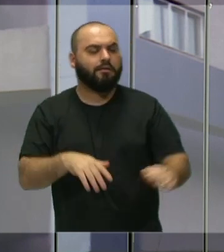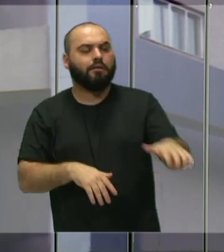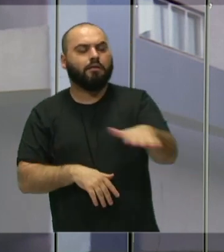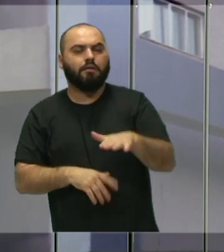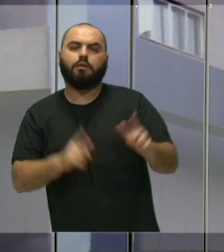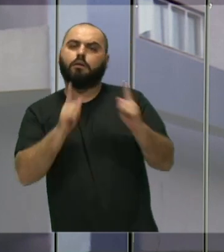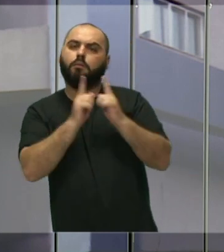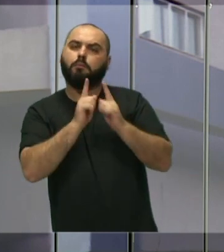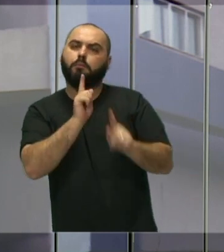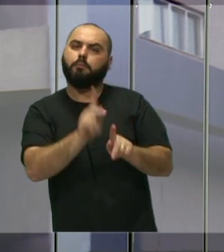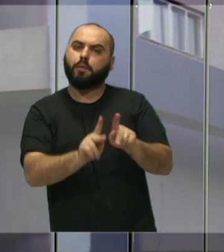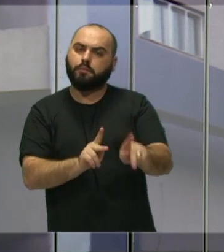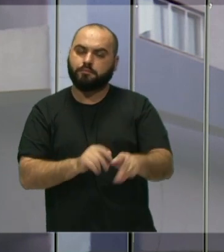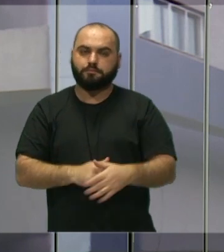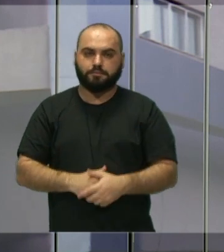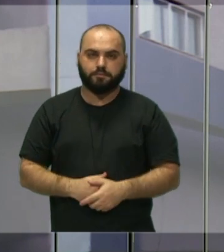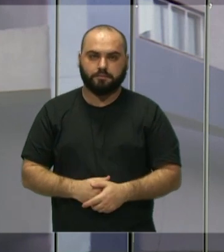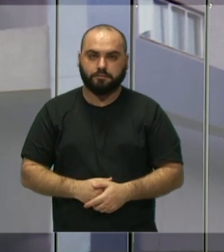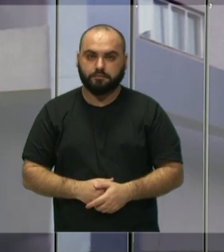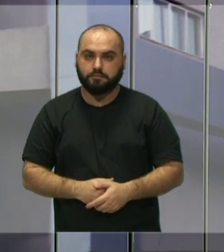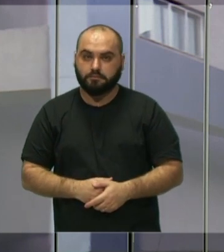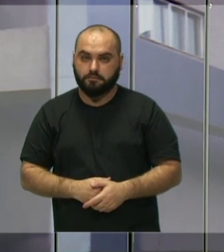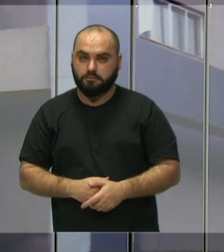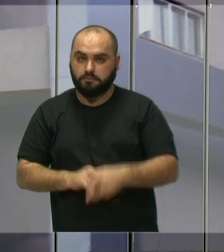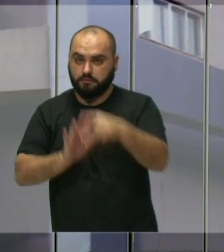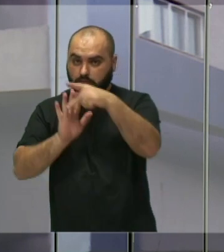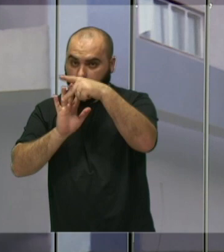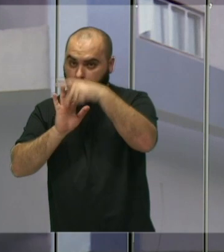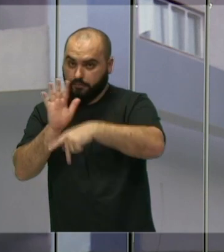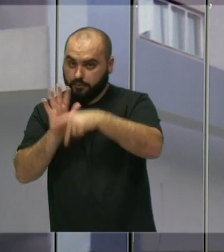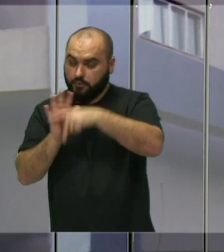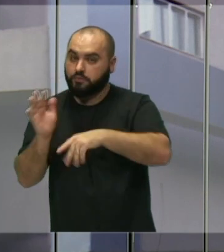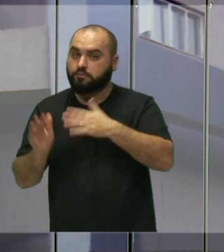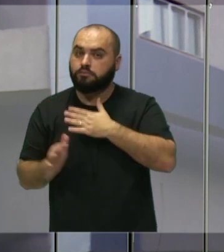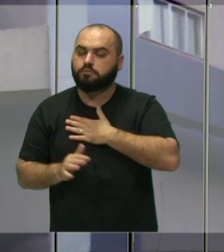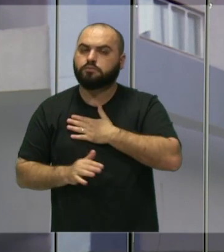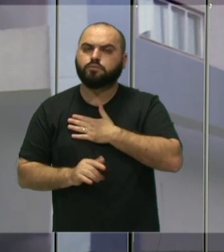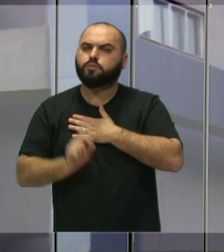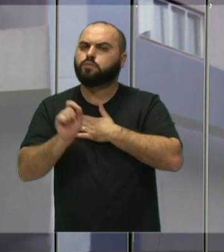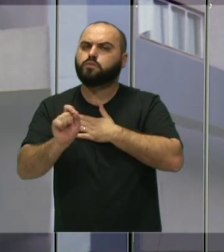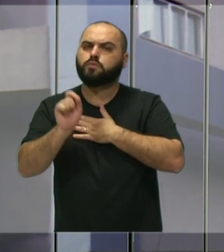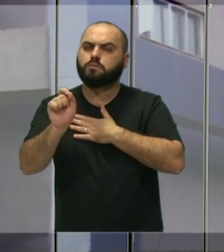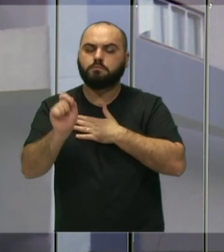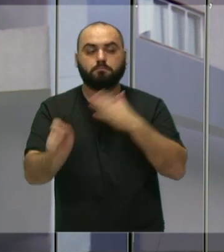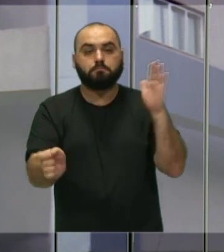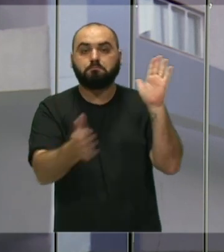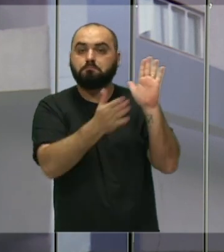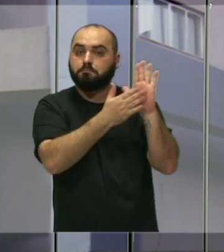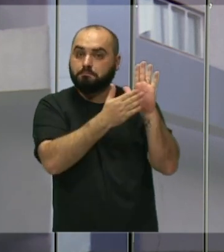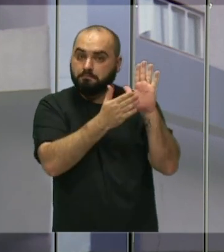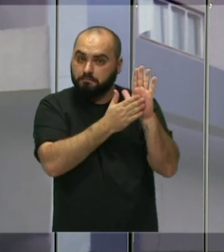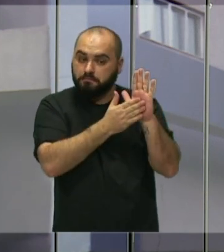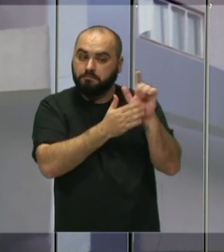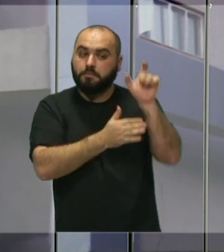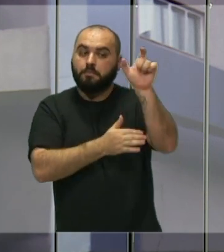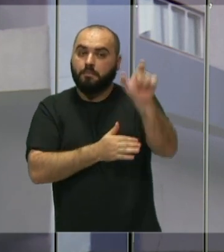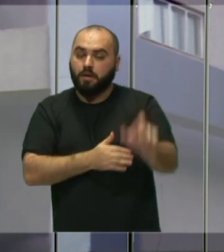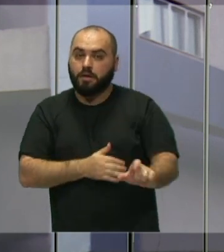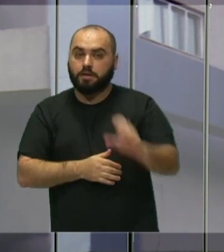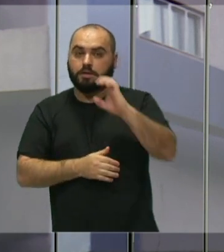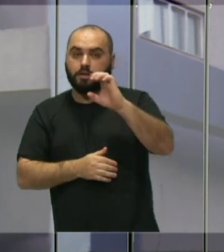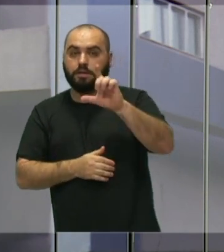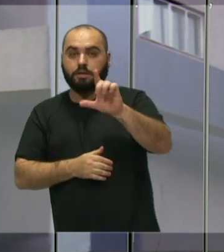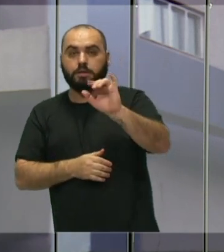população. O nosso projeto, ele vai propor que essas clínicas elas